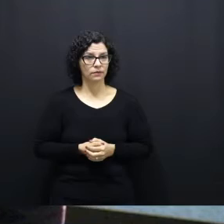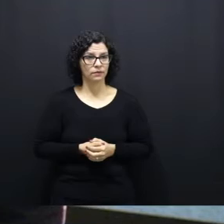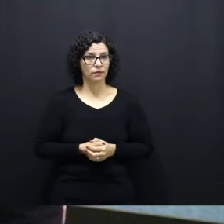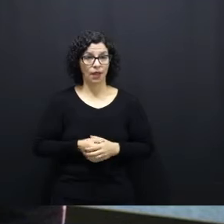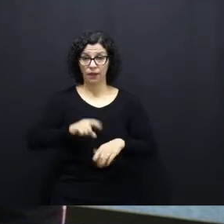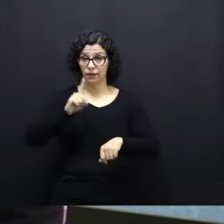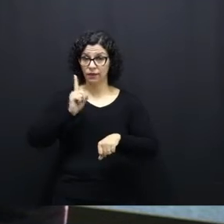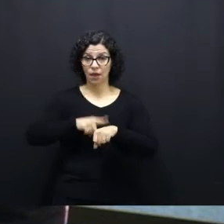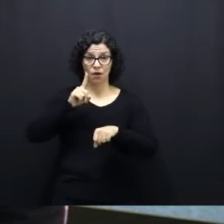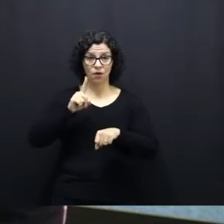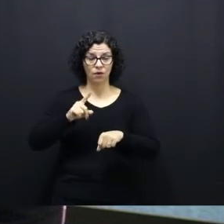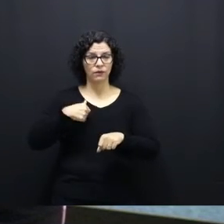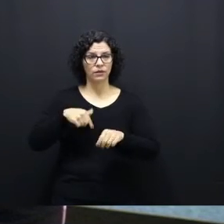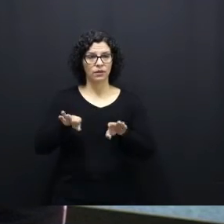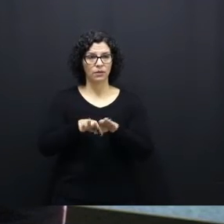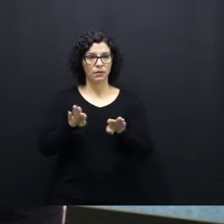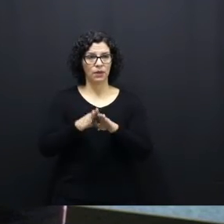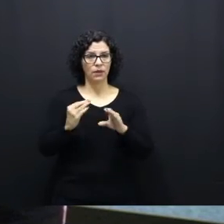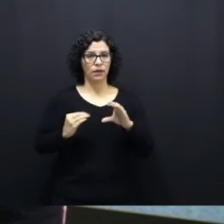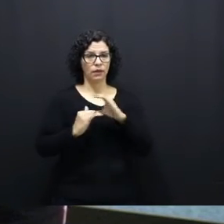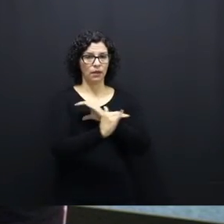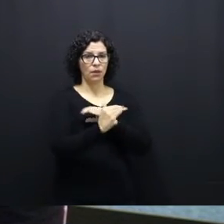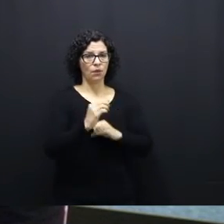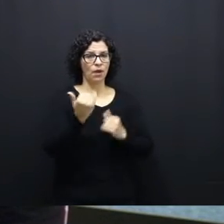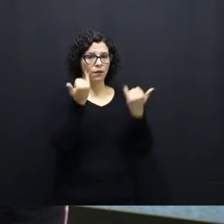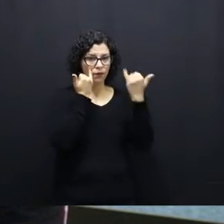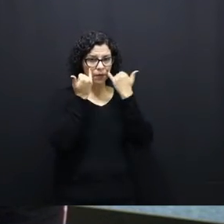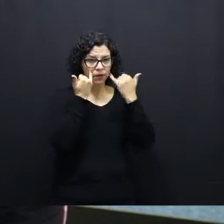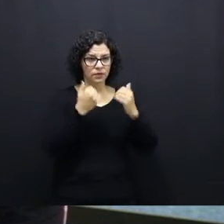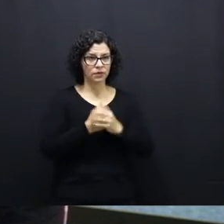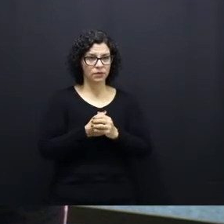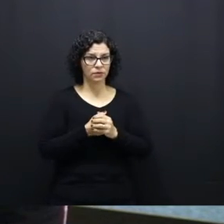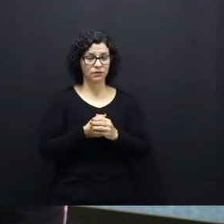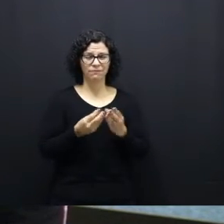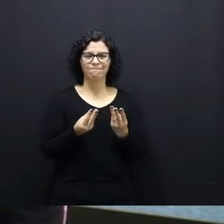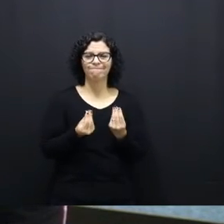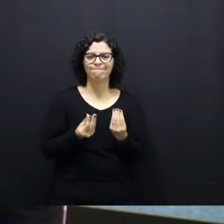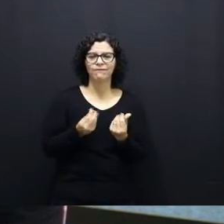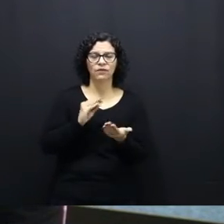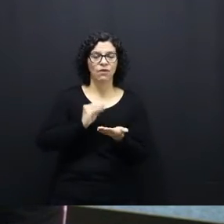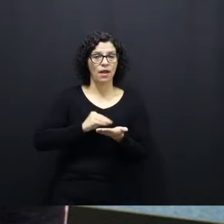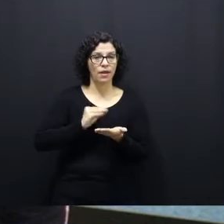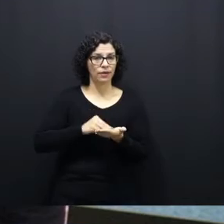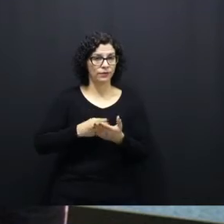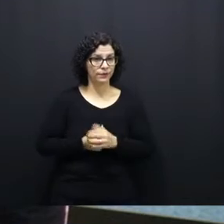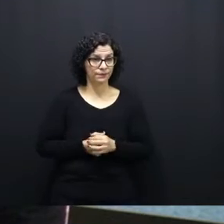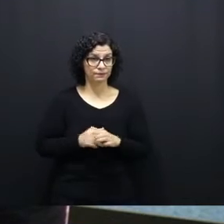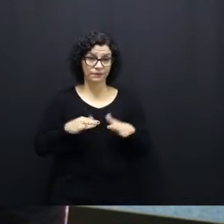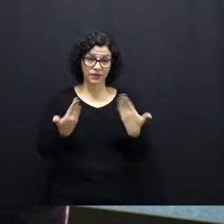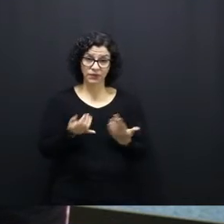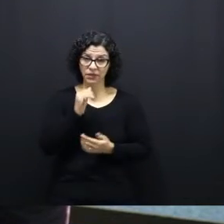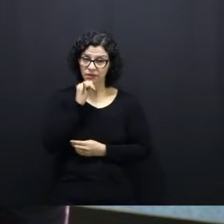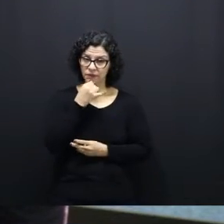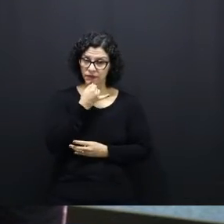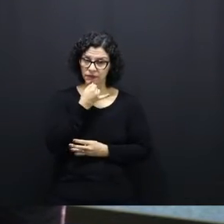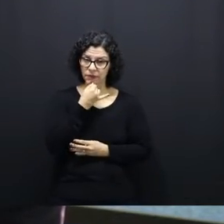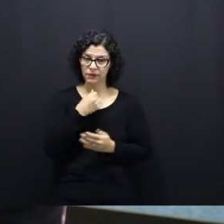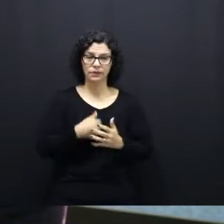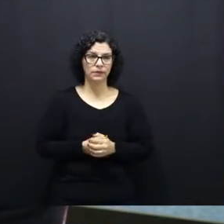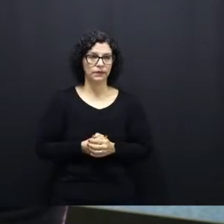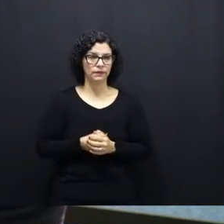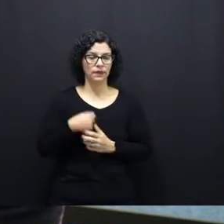automaticamente o senhor trouxe para mim as informações vagas faltando infelizmente